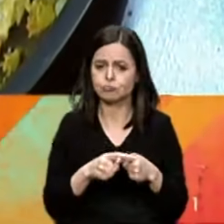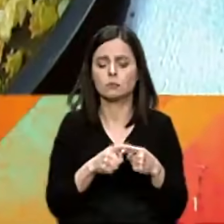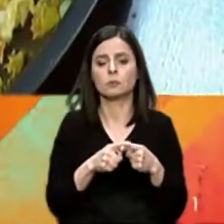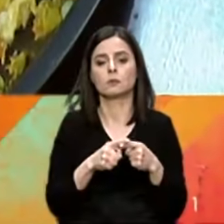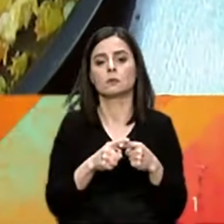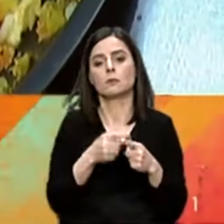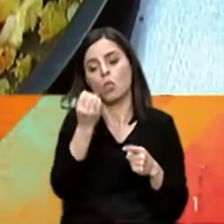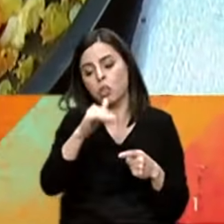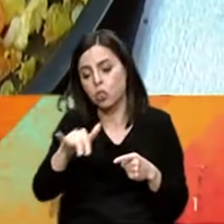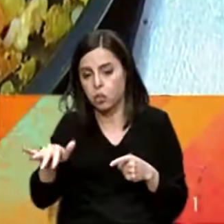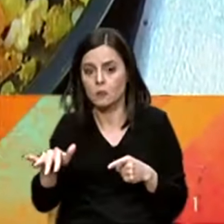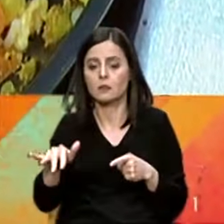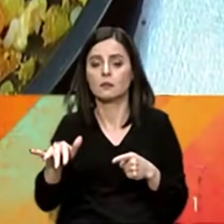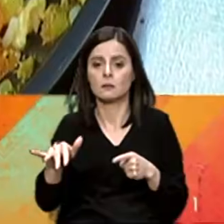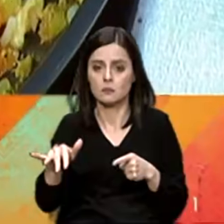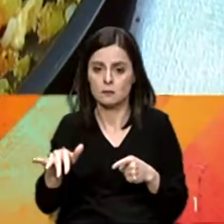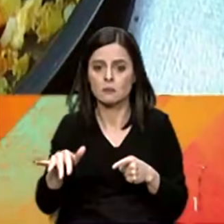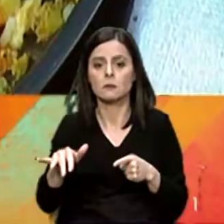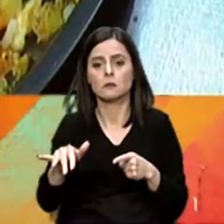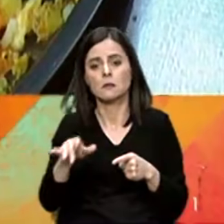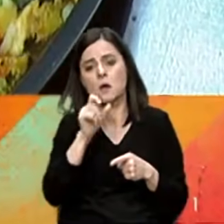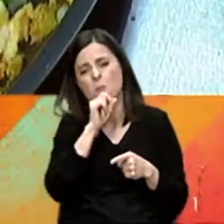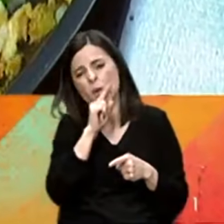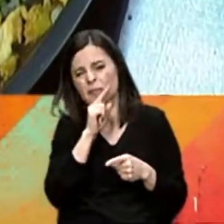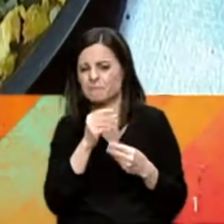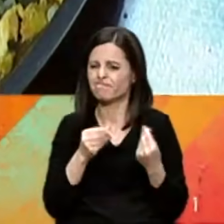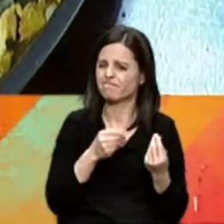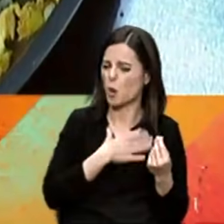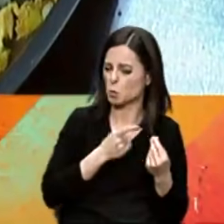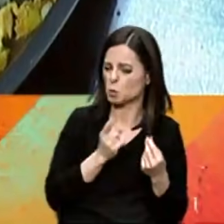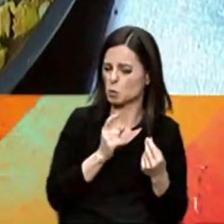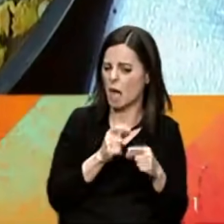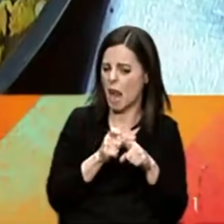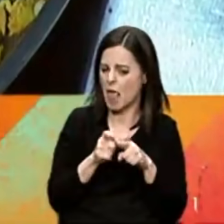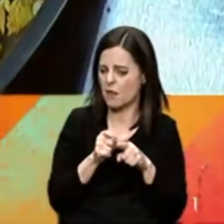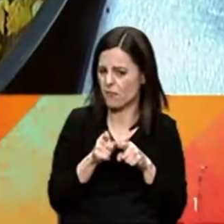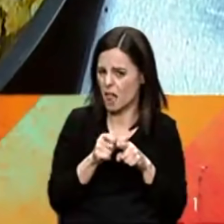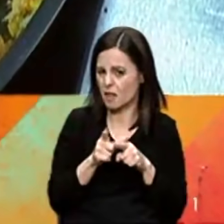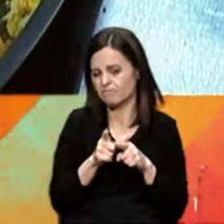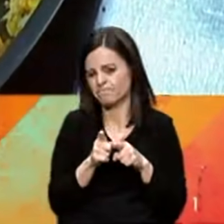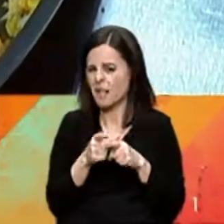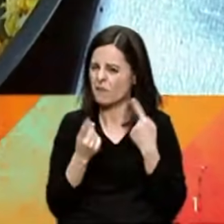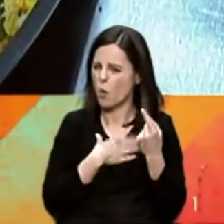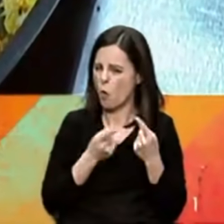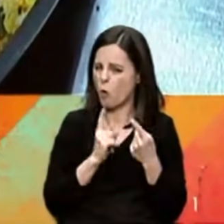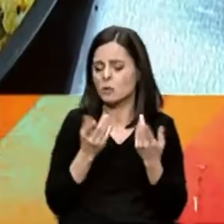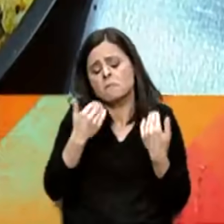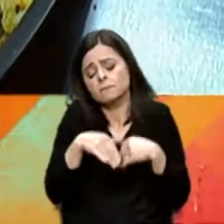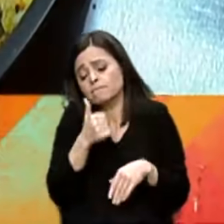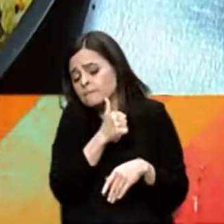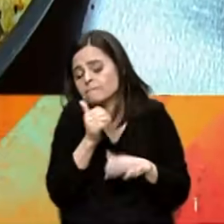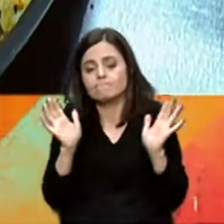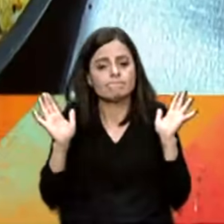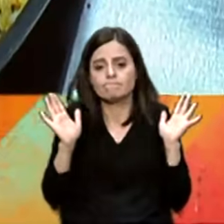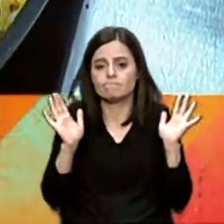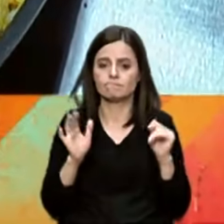Os mais pequenos, quanto muito, poderão implicar aqui com uma ervilhita ou outra, não é? Que às vezes não gostam tanto, mas